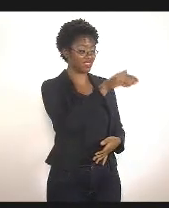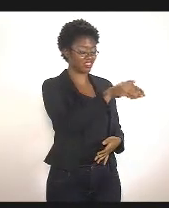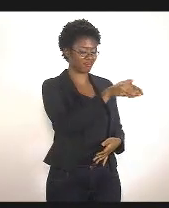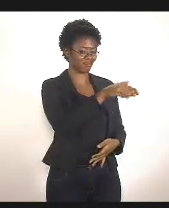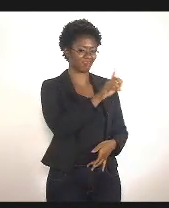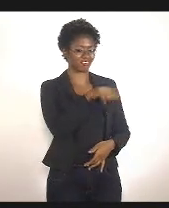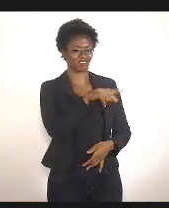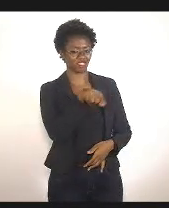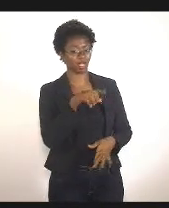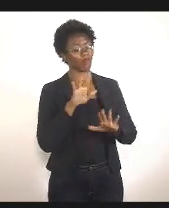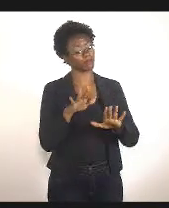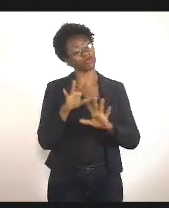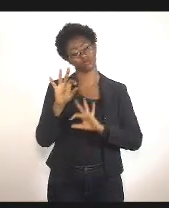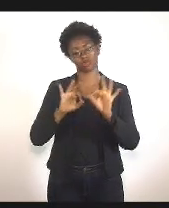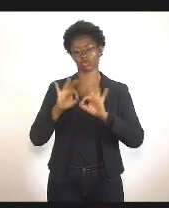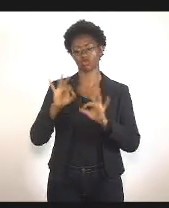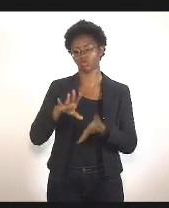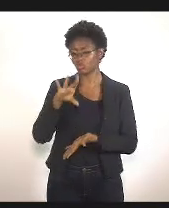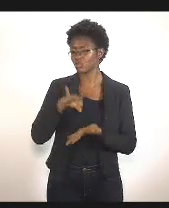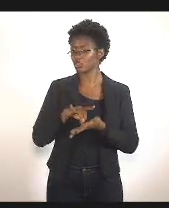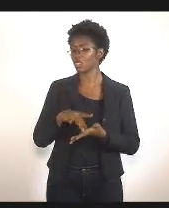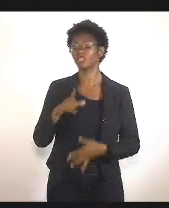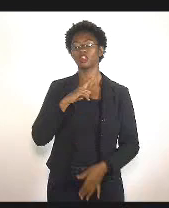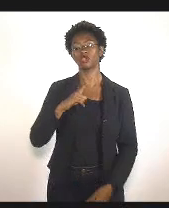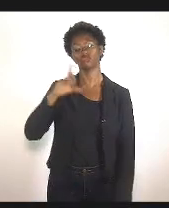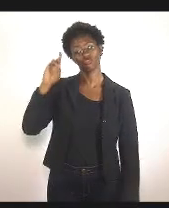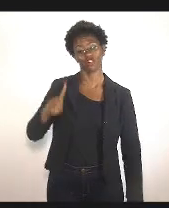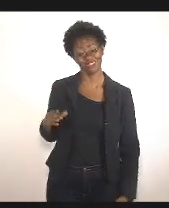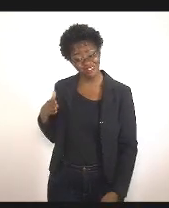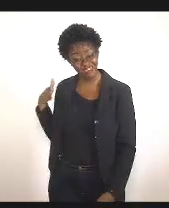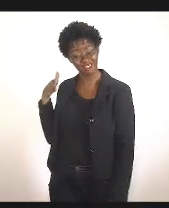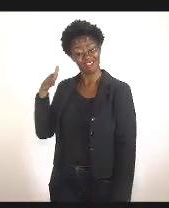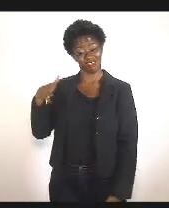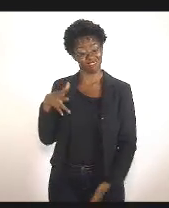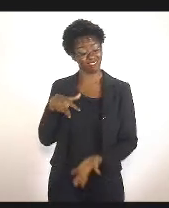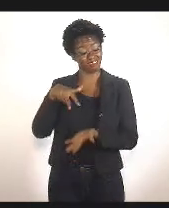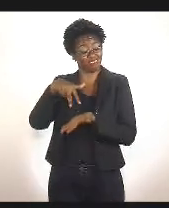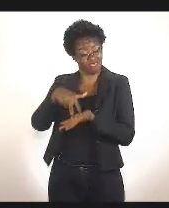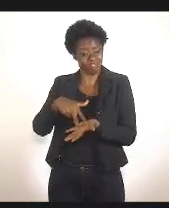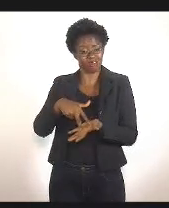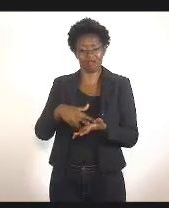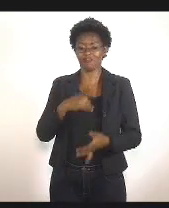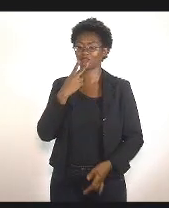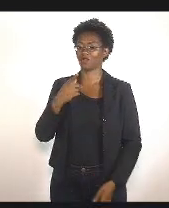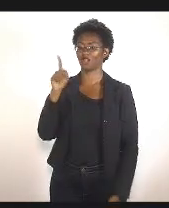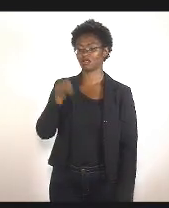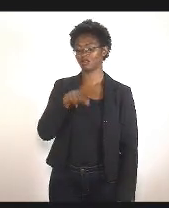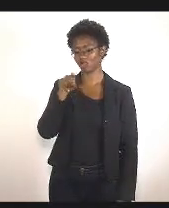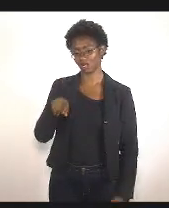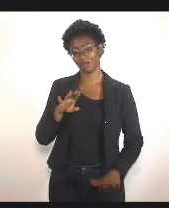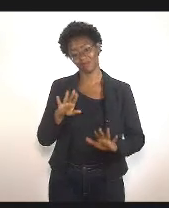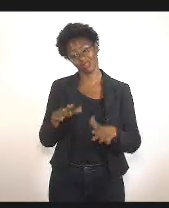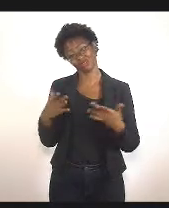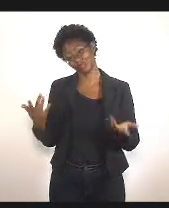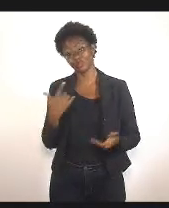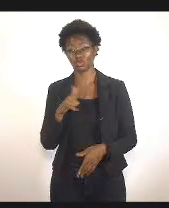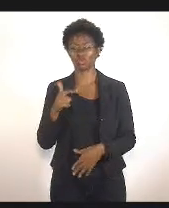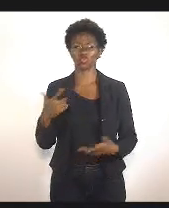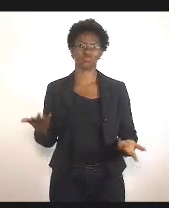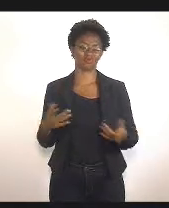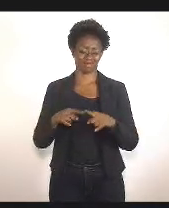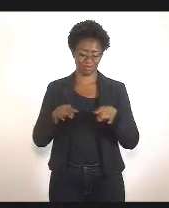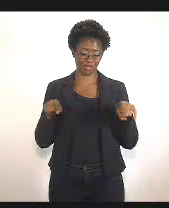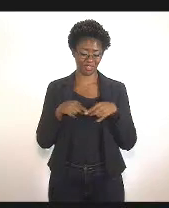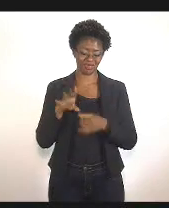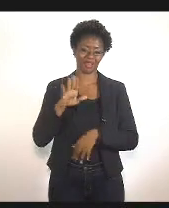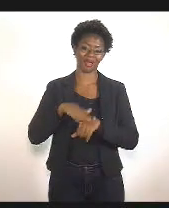projeto original, o consumidor teria o direito, supostamente, de ir até uma loja física cancelar, mas não necessariamente essa loja existe para questões